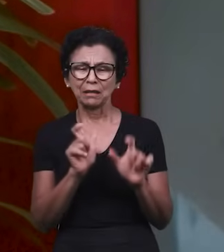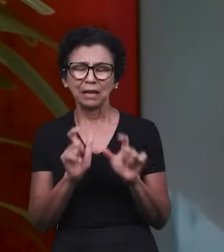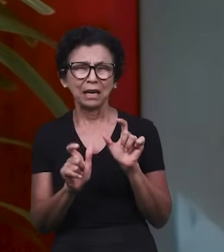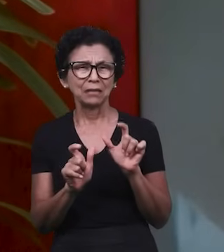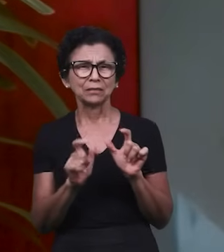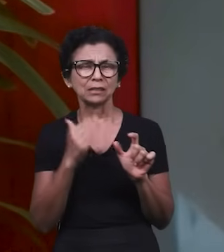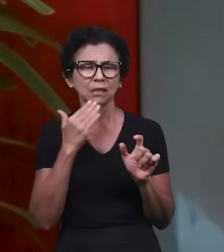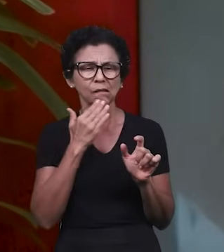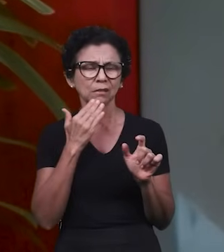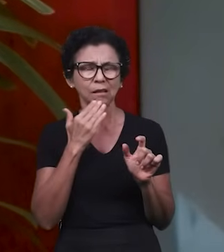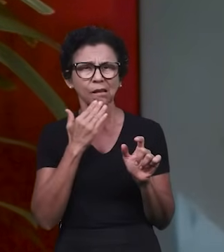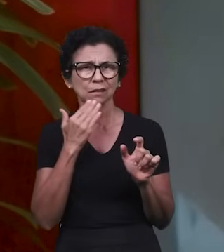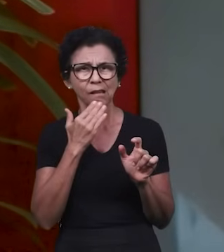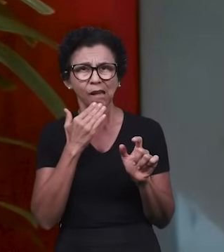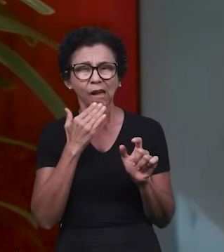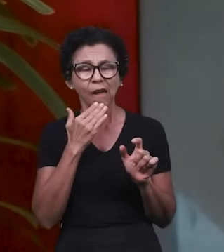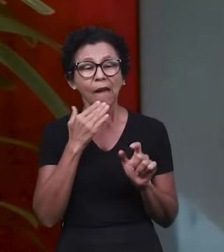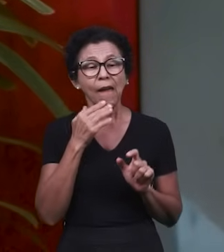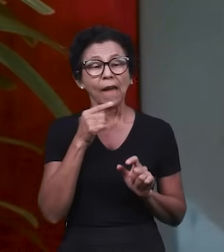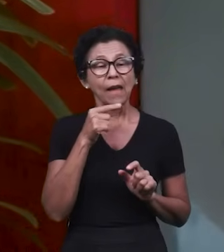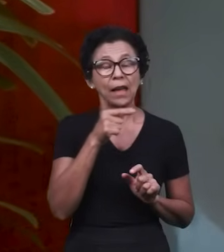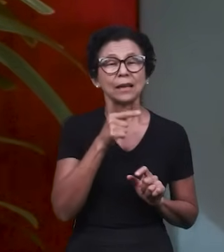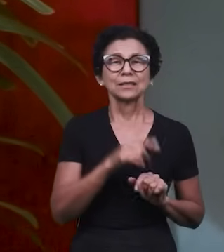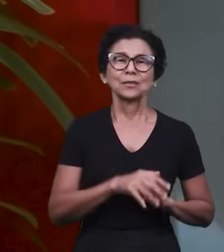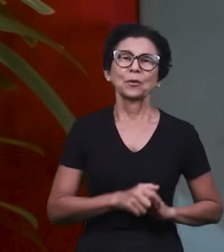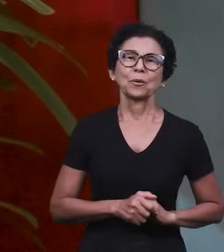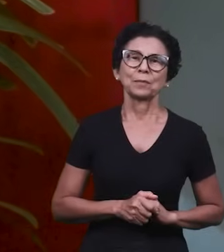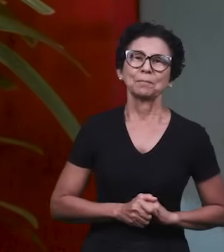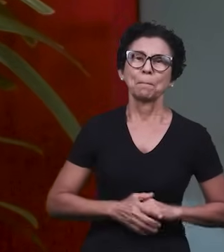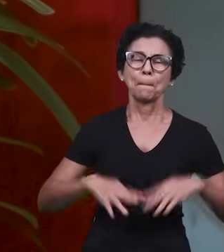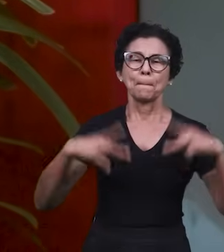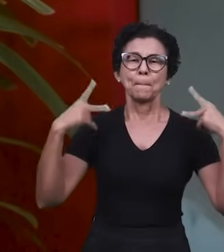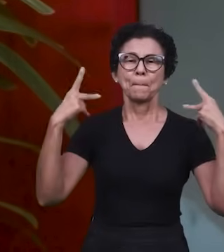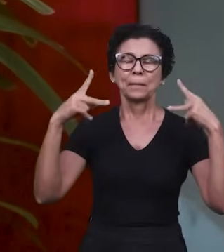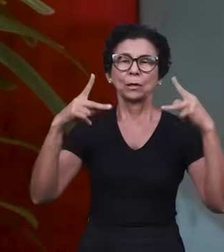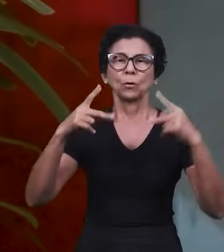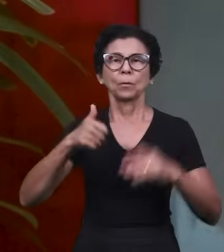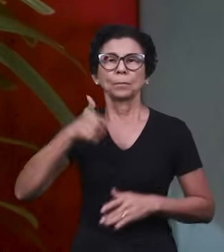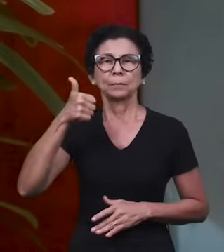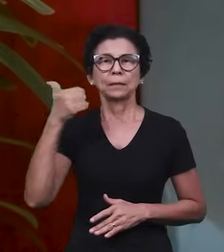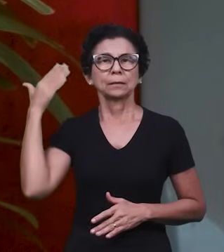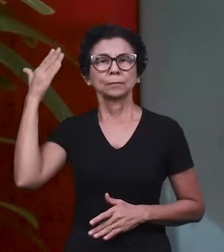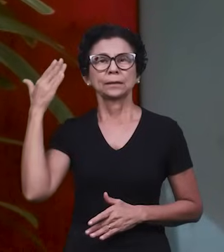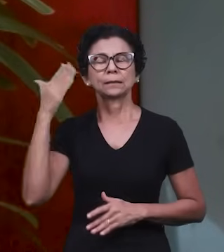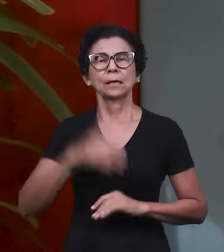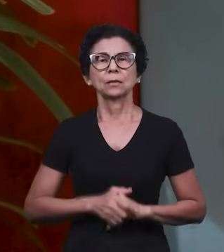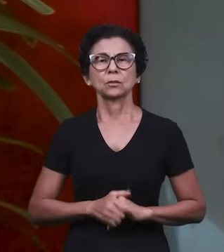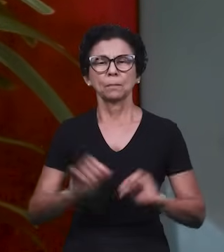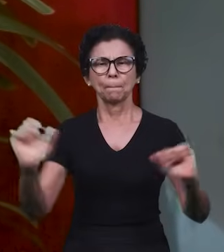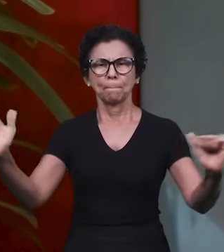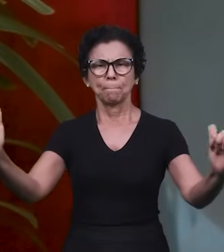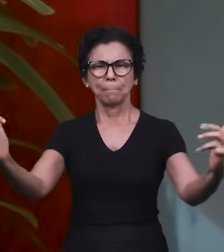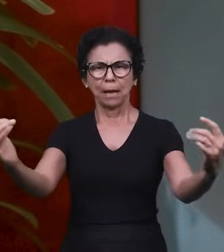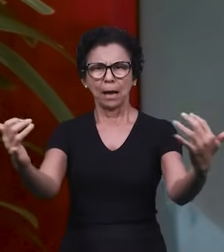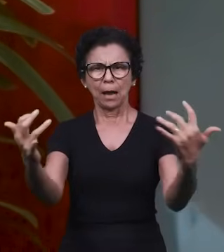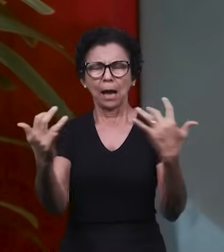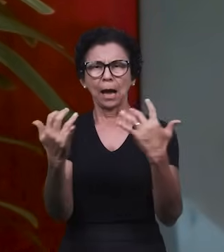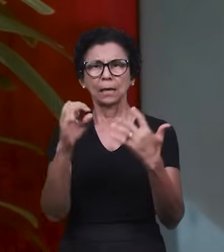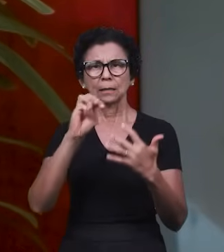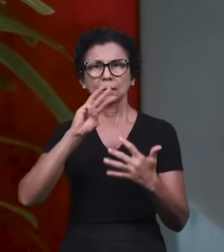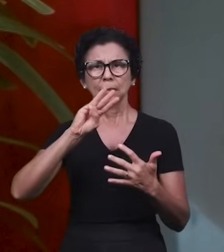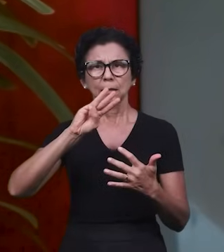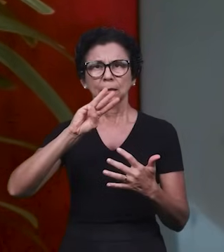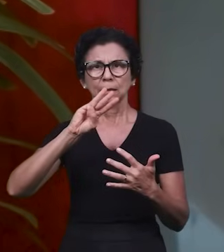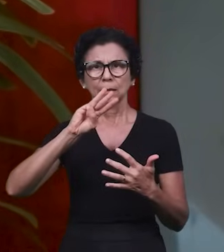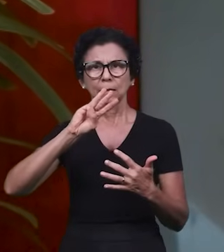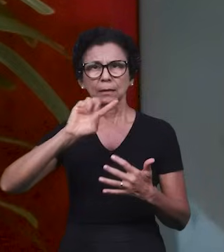quê? Porque o Espírito Santo lhe fez compreender, enxergar, entender o momento profético que estava vivendo. Nós